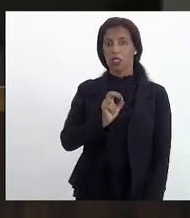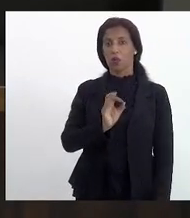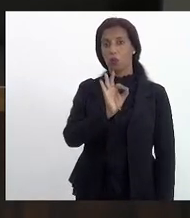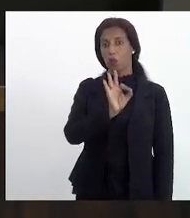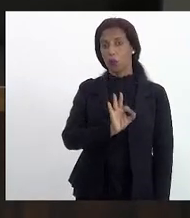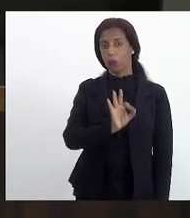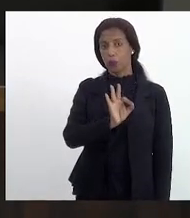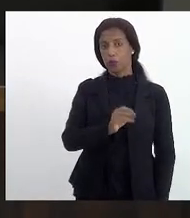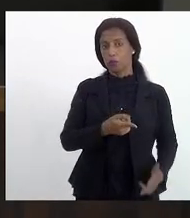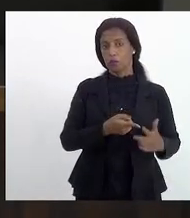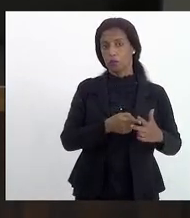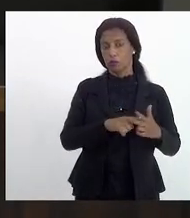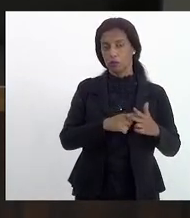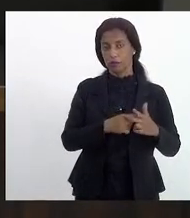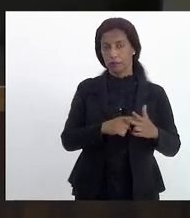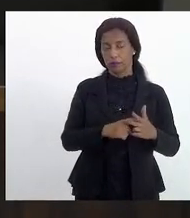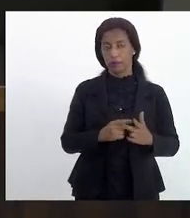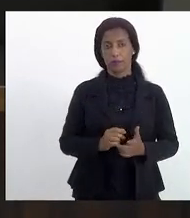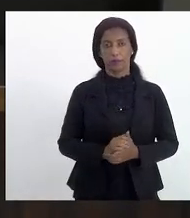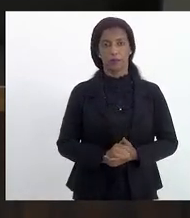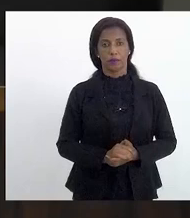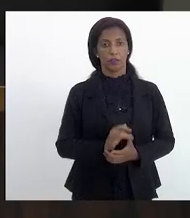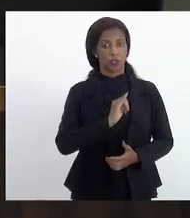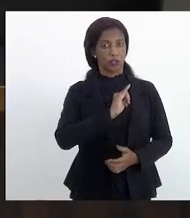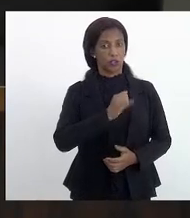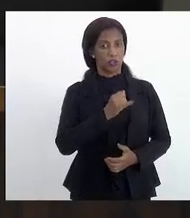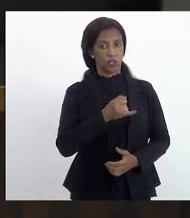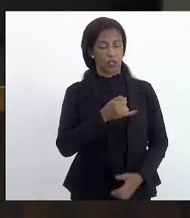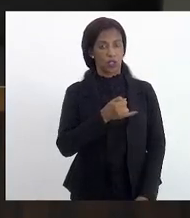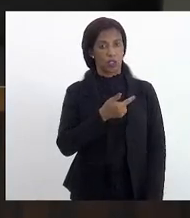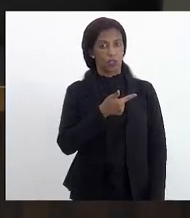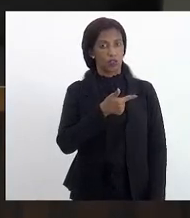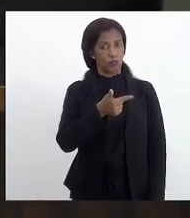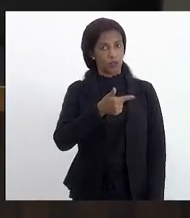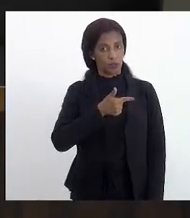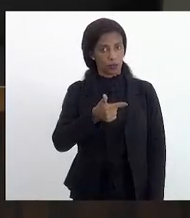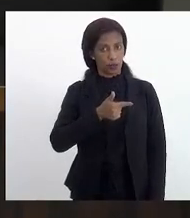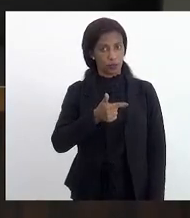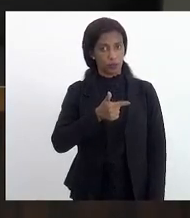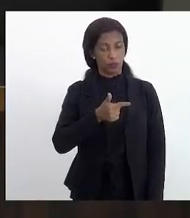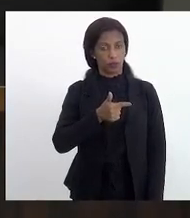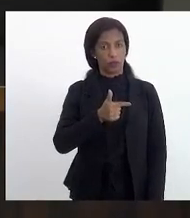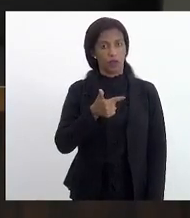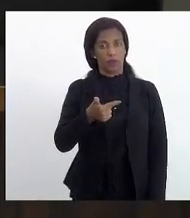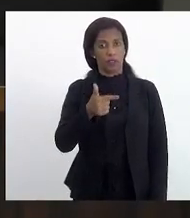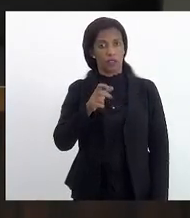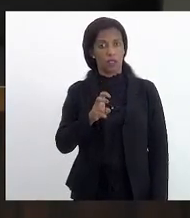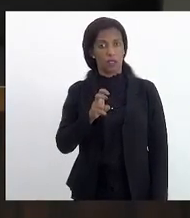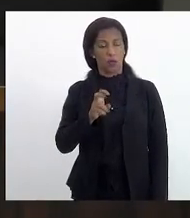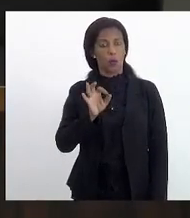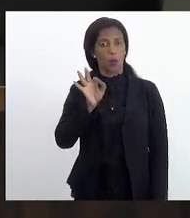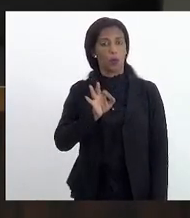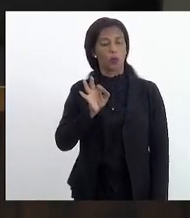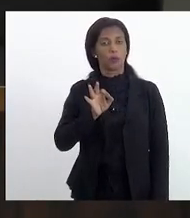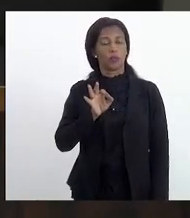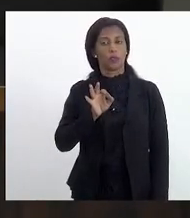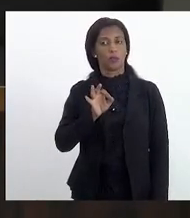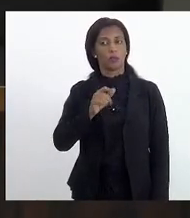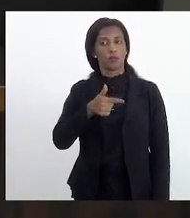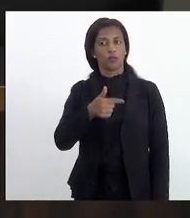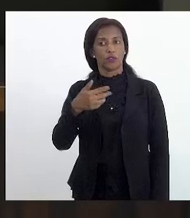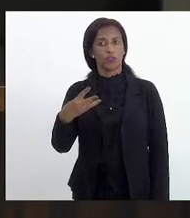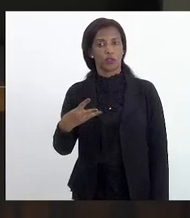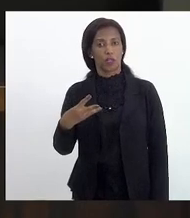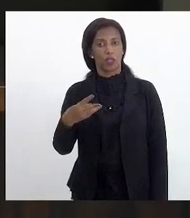50% dessa correção em janeiro de 22, 25% janeiro 23,